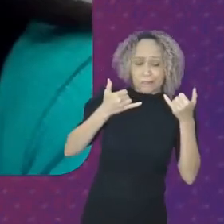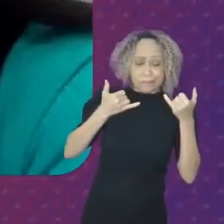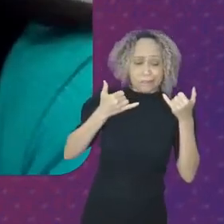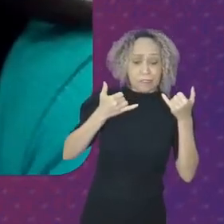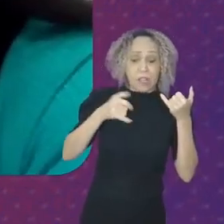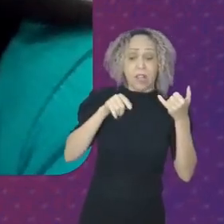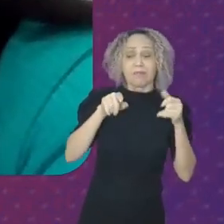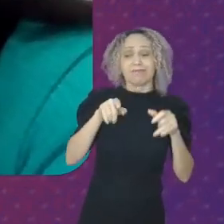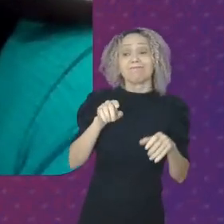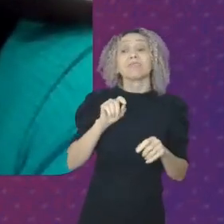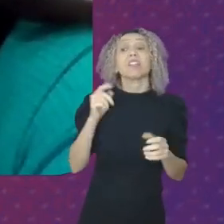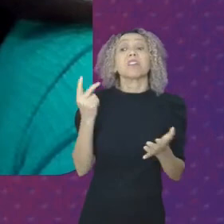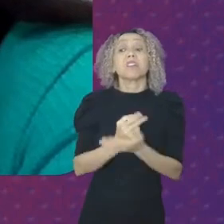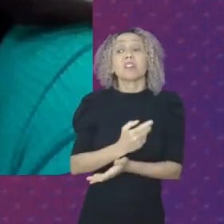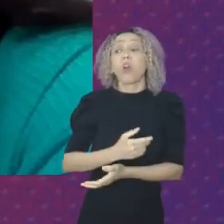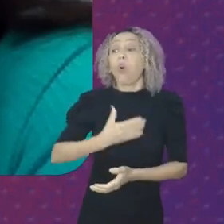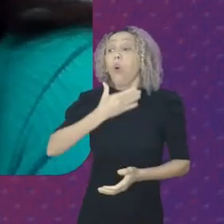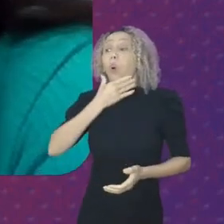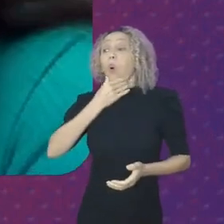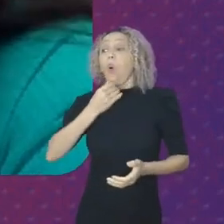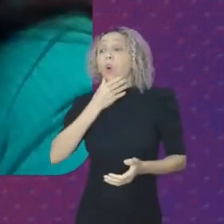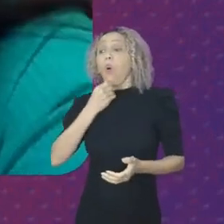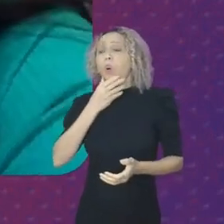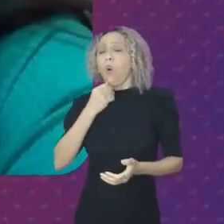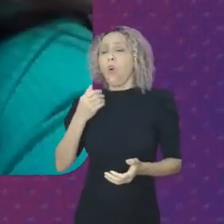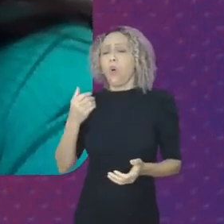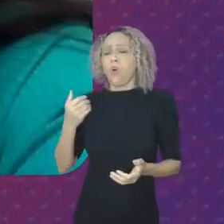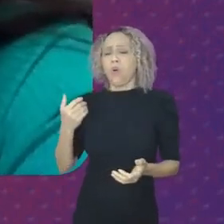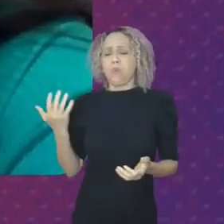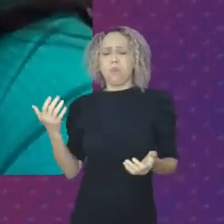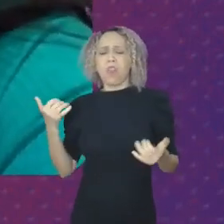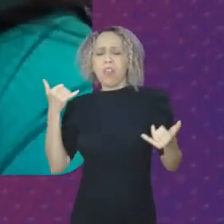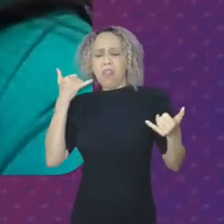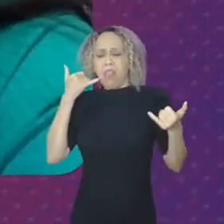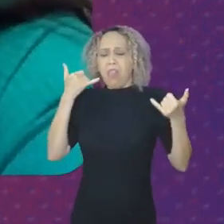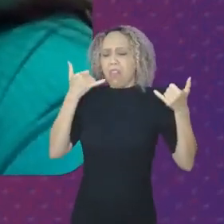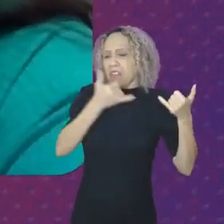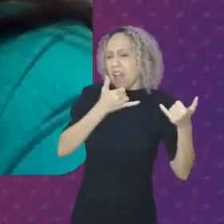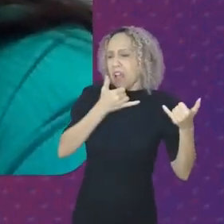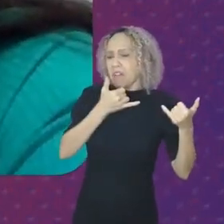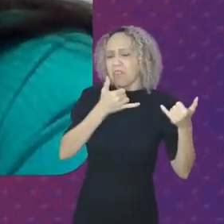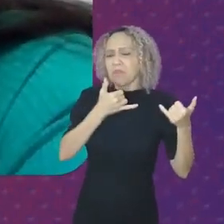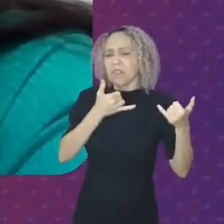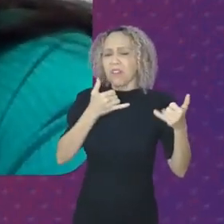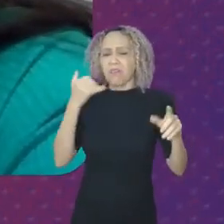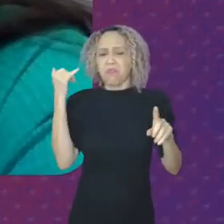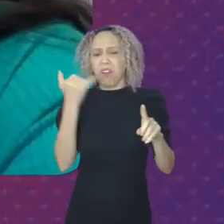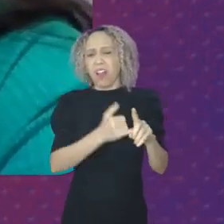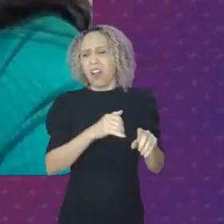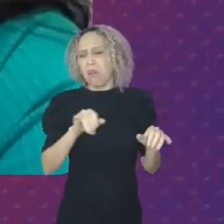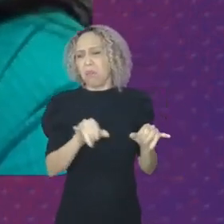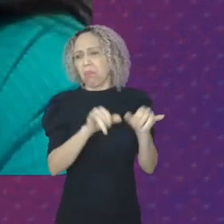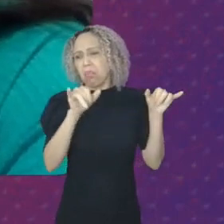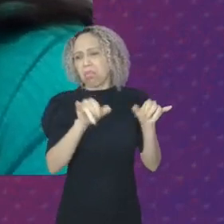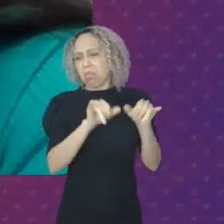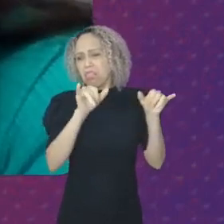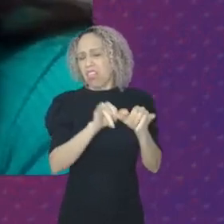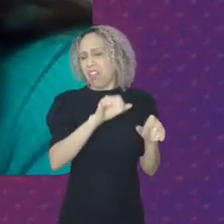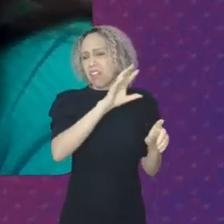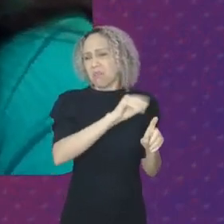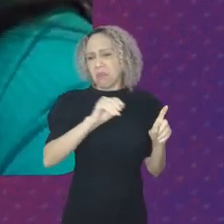com isso, o sentimento foi de caos, de tristeza pelo desmantelo da política, de